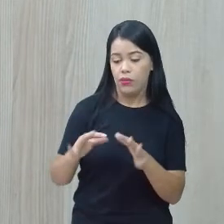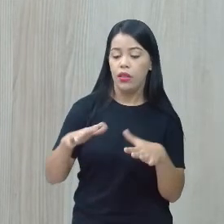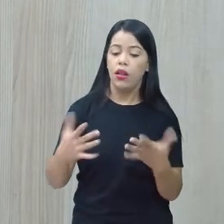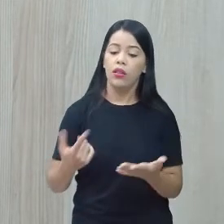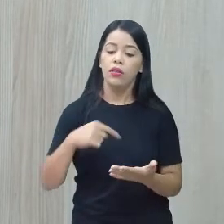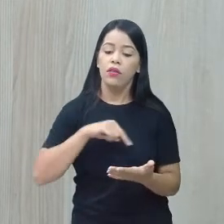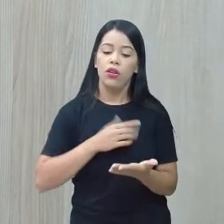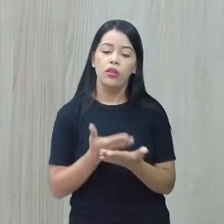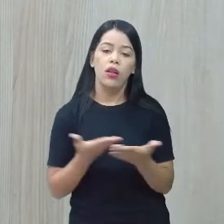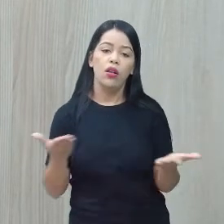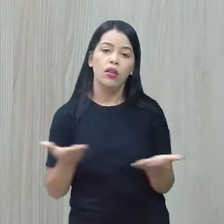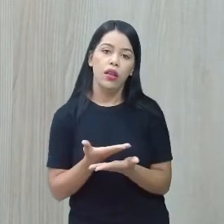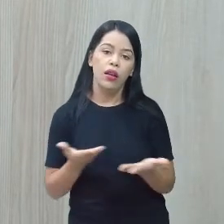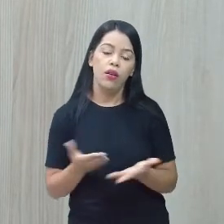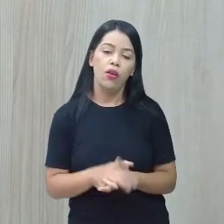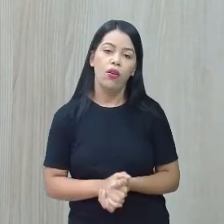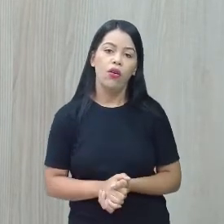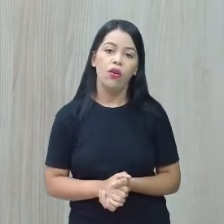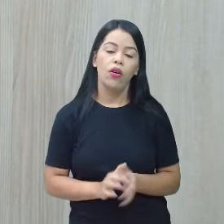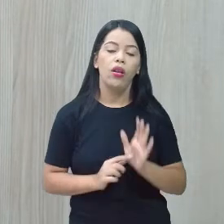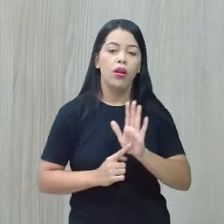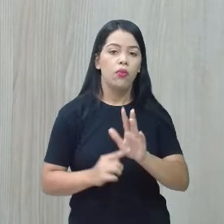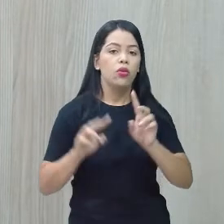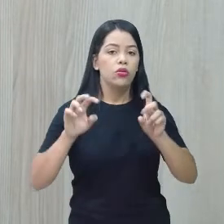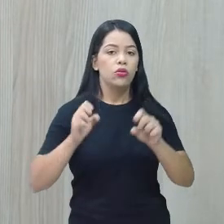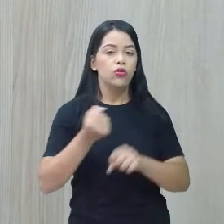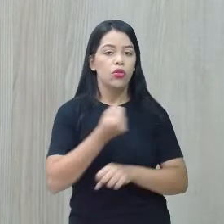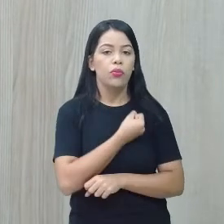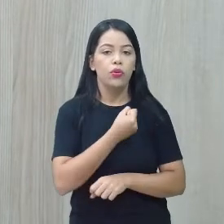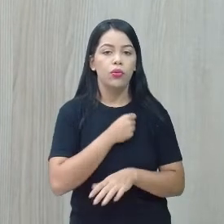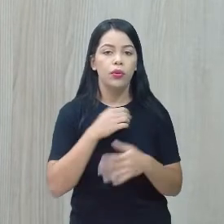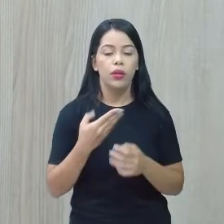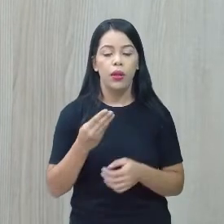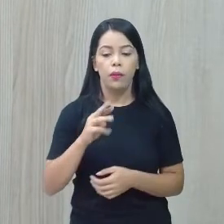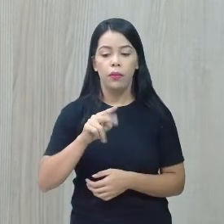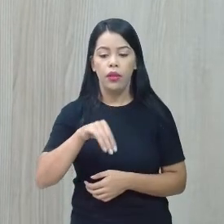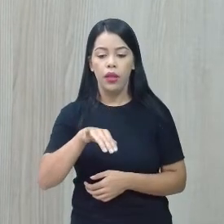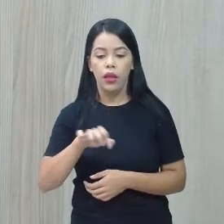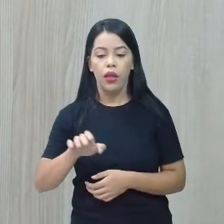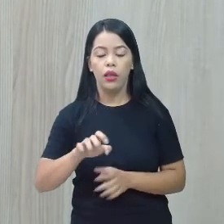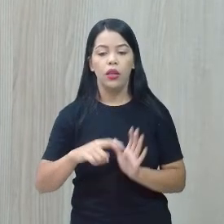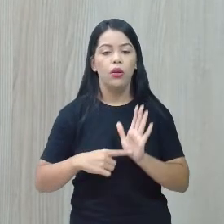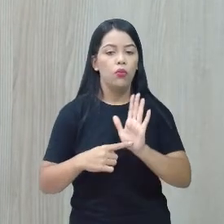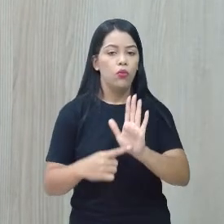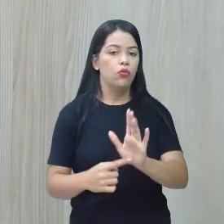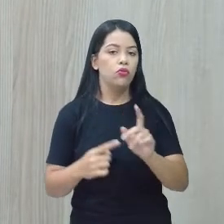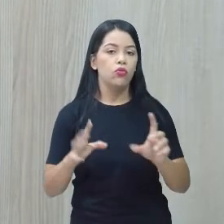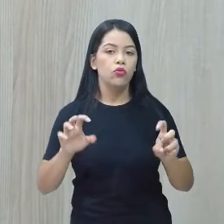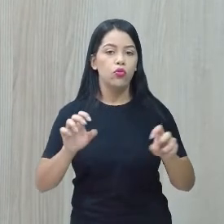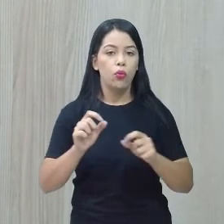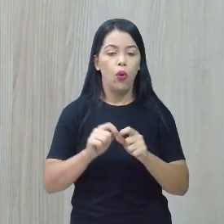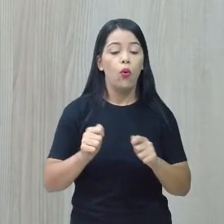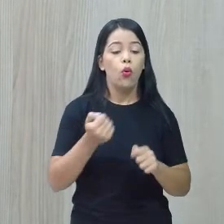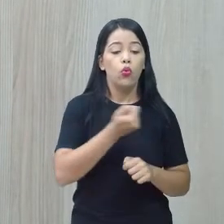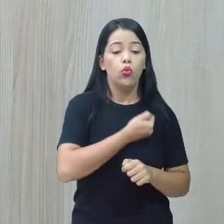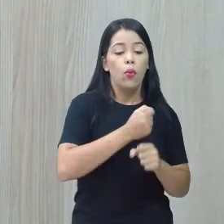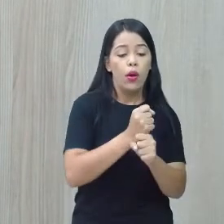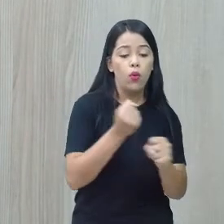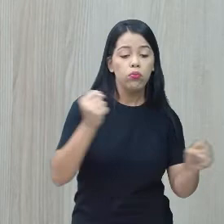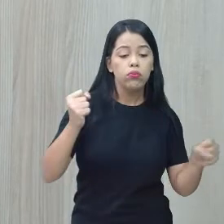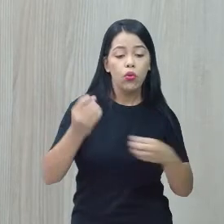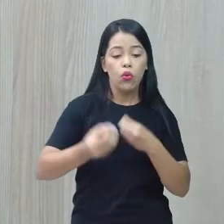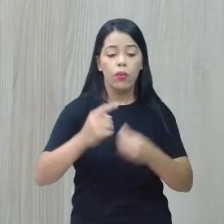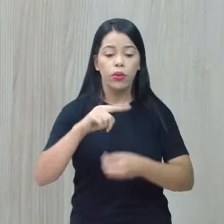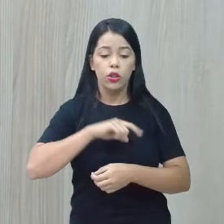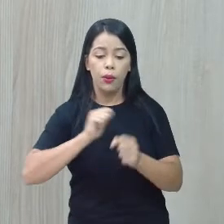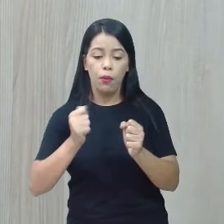de hoje envolvendo aí essas questões dos números, né? Briane trouxe a questão de números grandes, de como a gente pode escrever. Você também